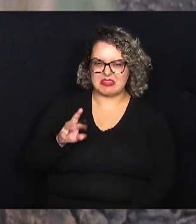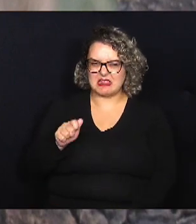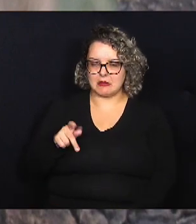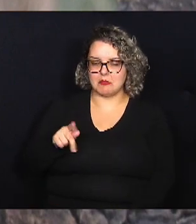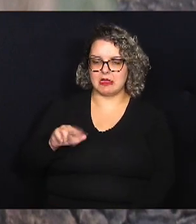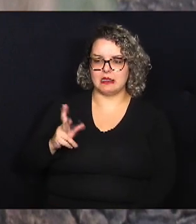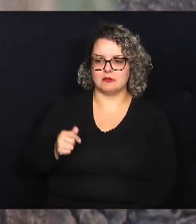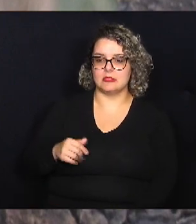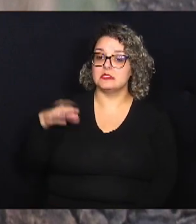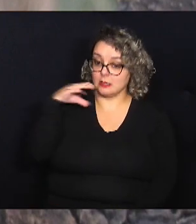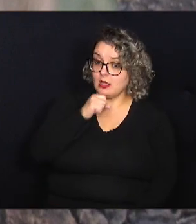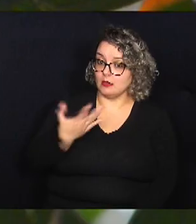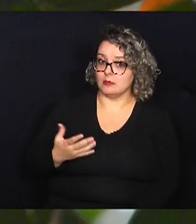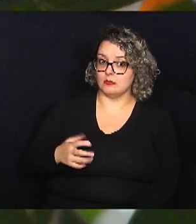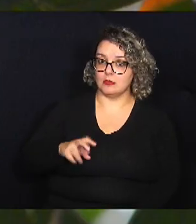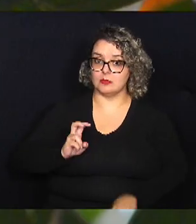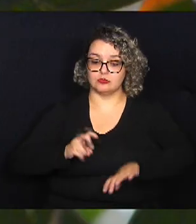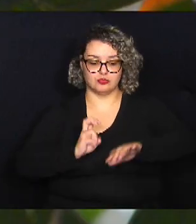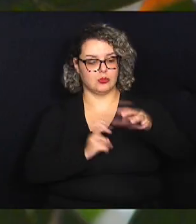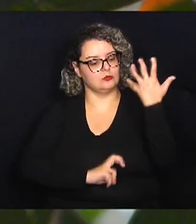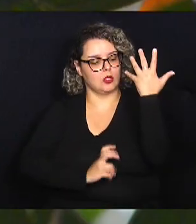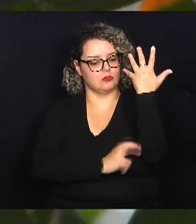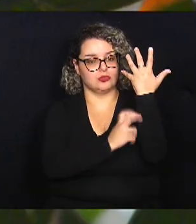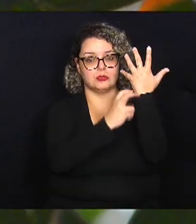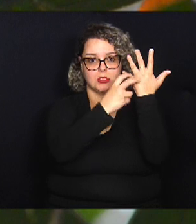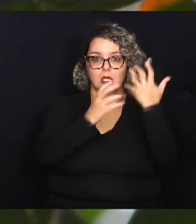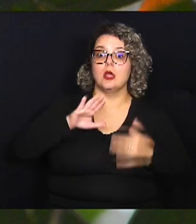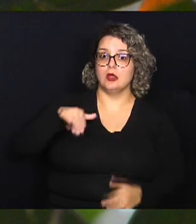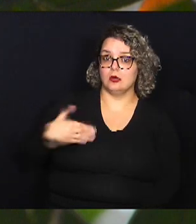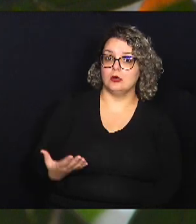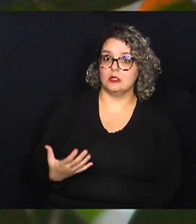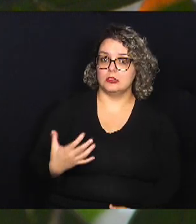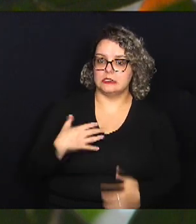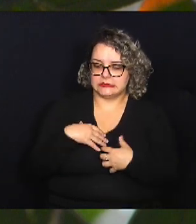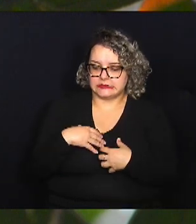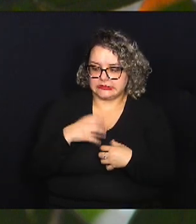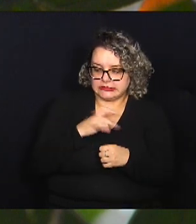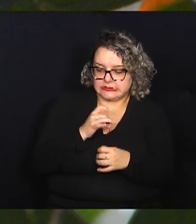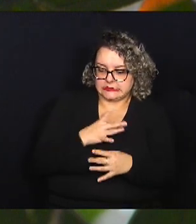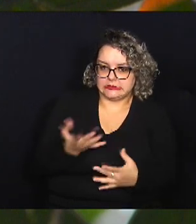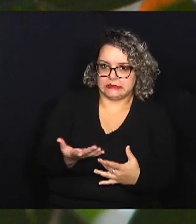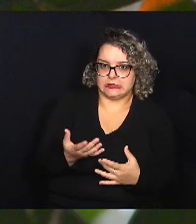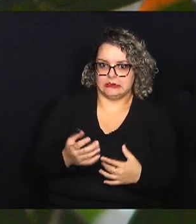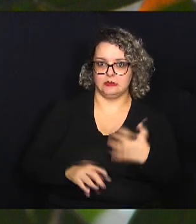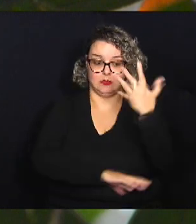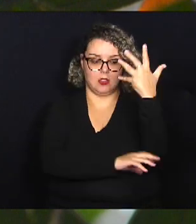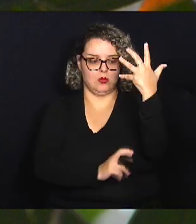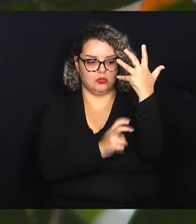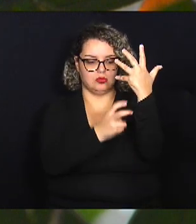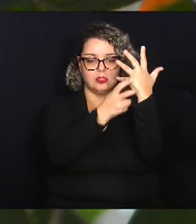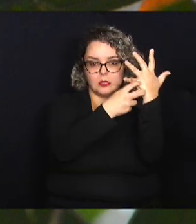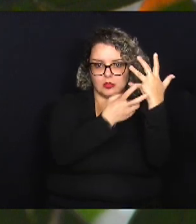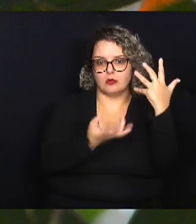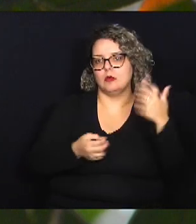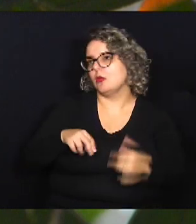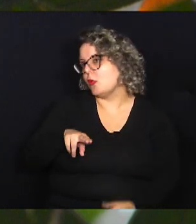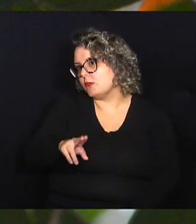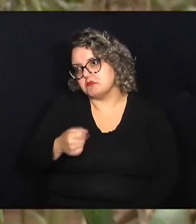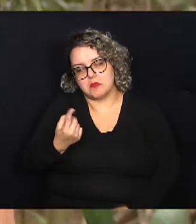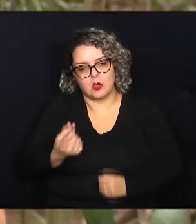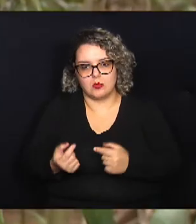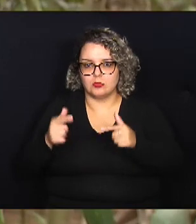rápidos e eles são ótimos escaladores. Então, quando eles se sentem ameaçados, eles buscam uma árvore ou algum lugar que eles